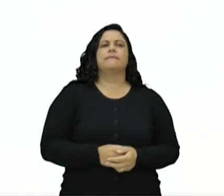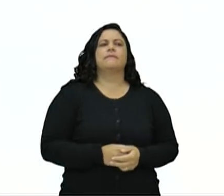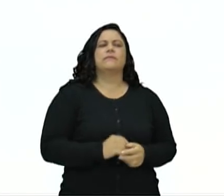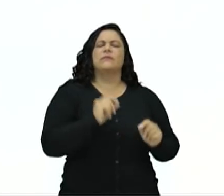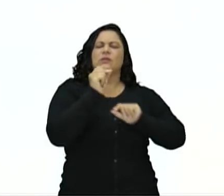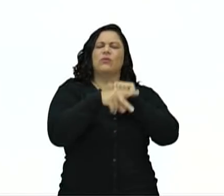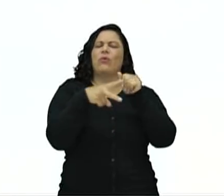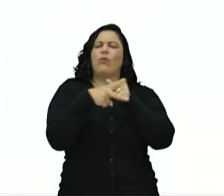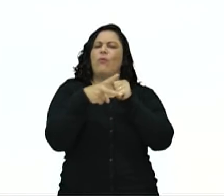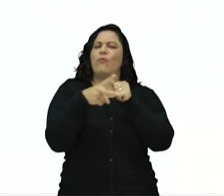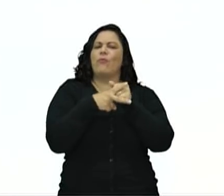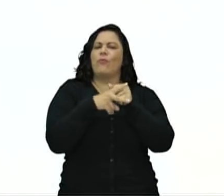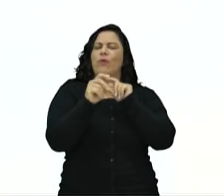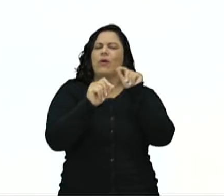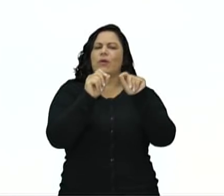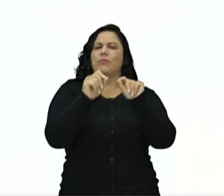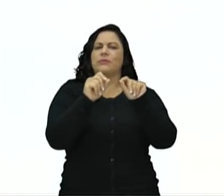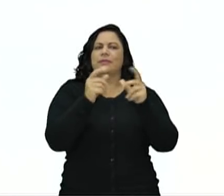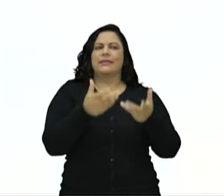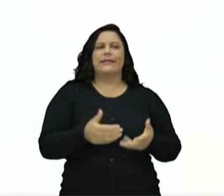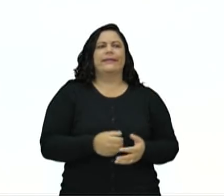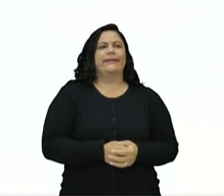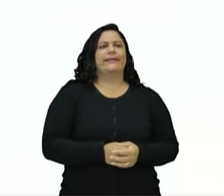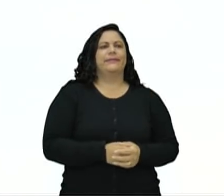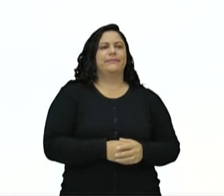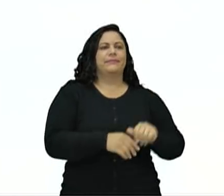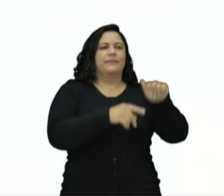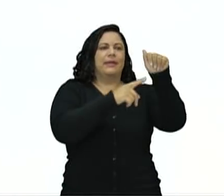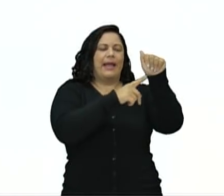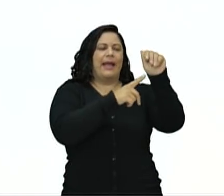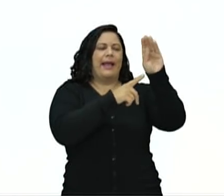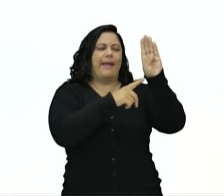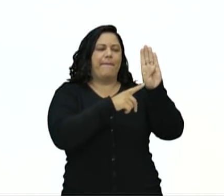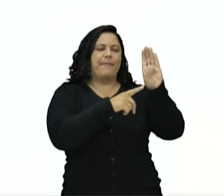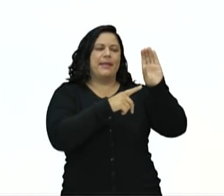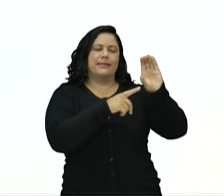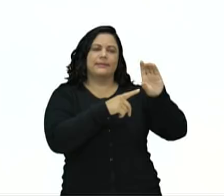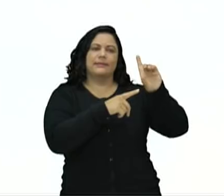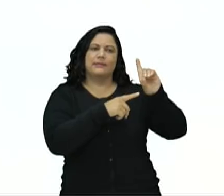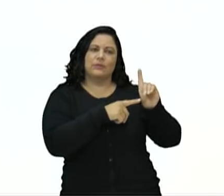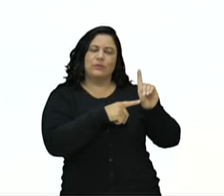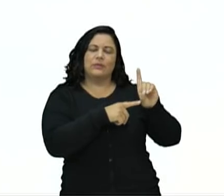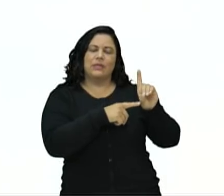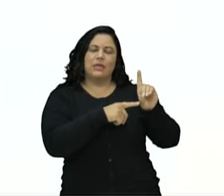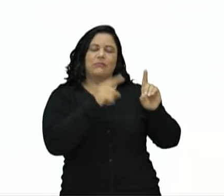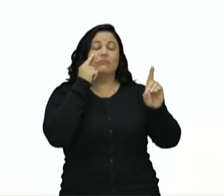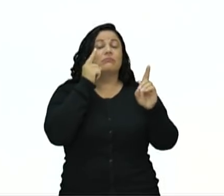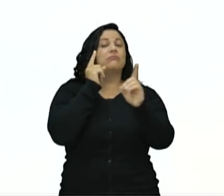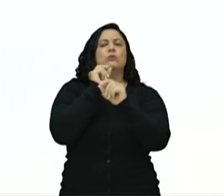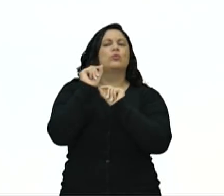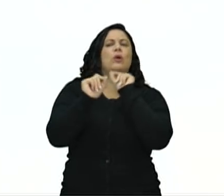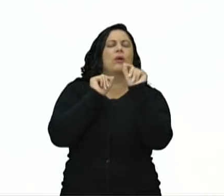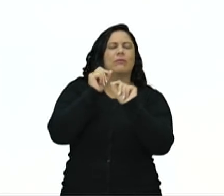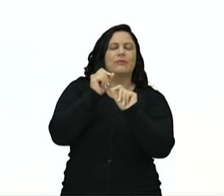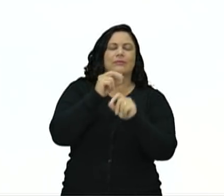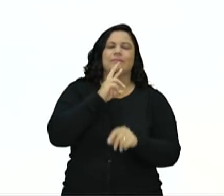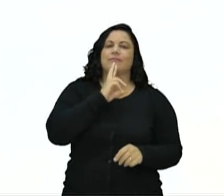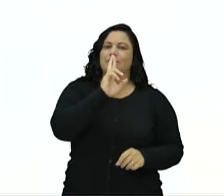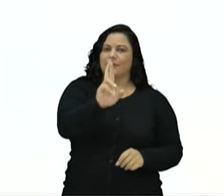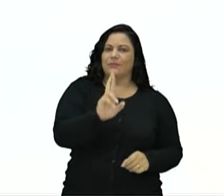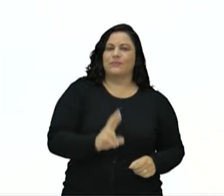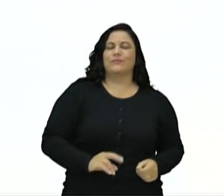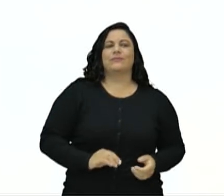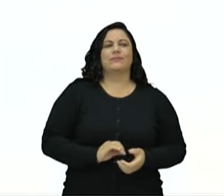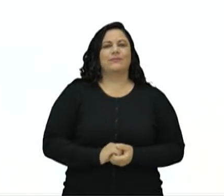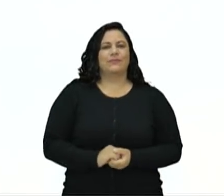ter. B, ser. C, mergulhar. Ou D, descobrir-se. Façam essa e a gente já volta.